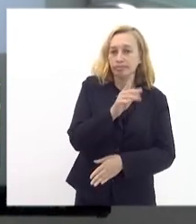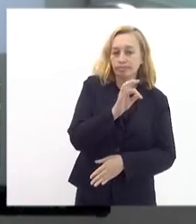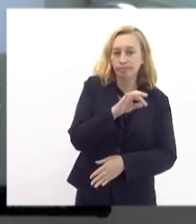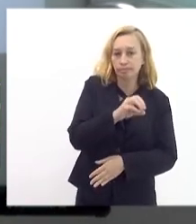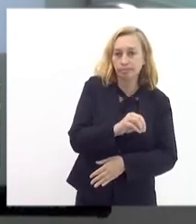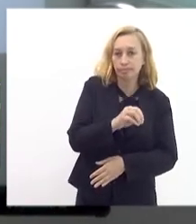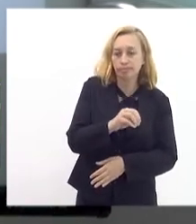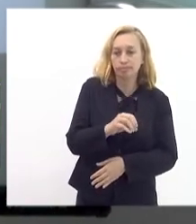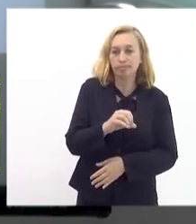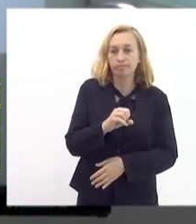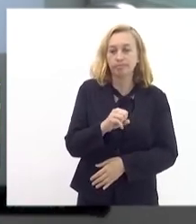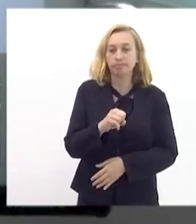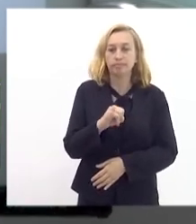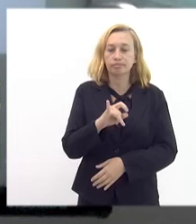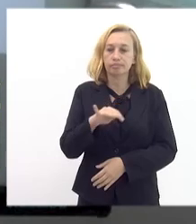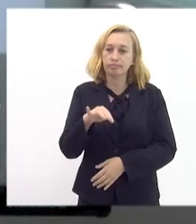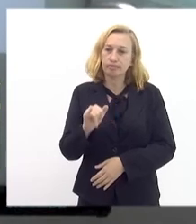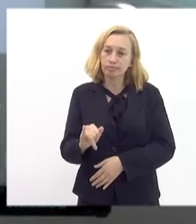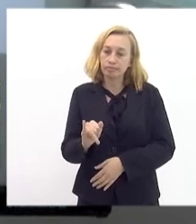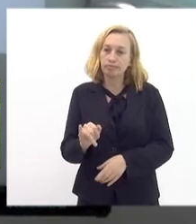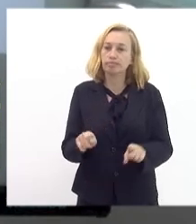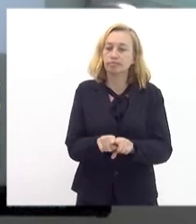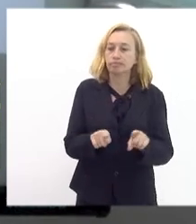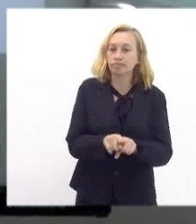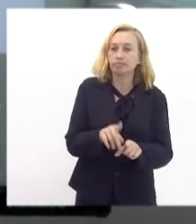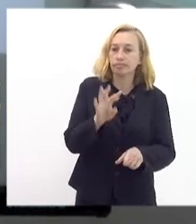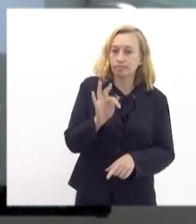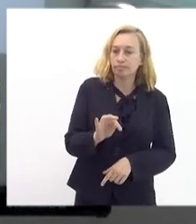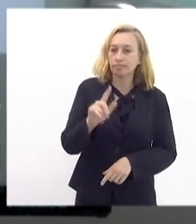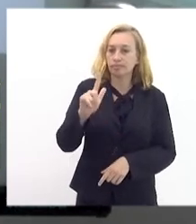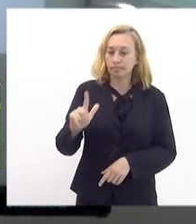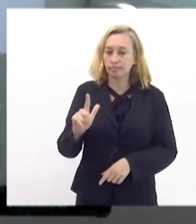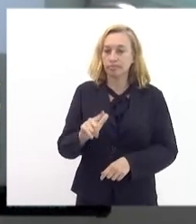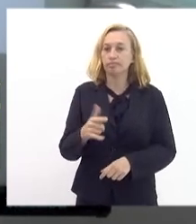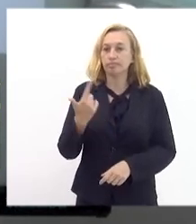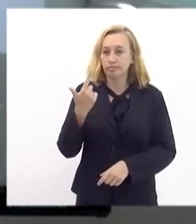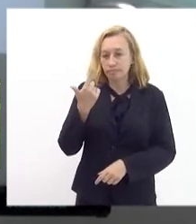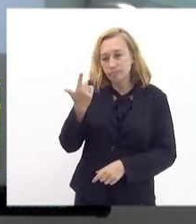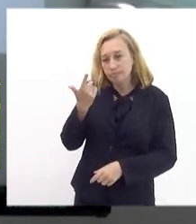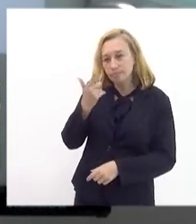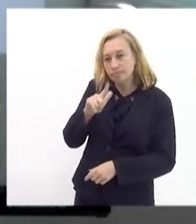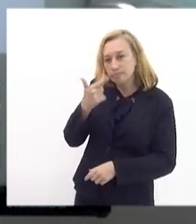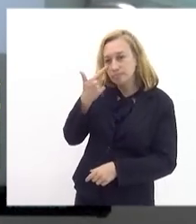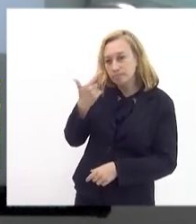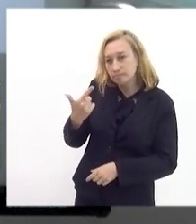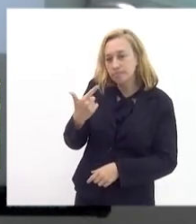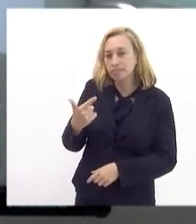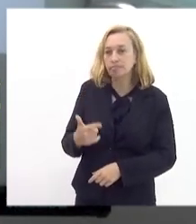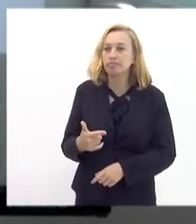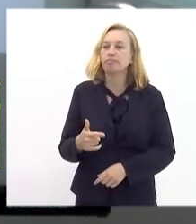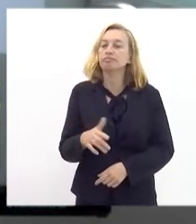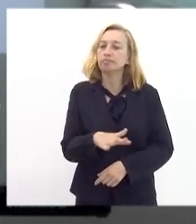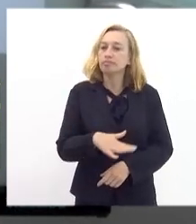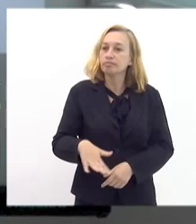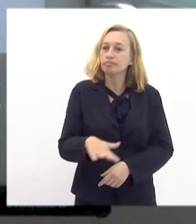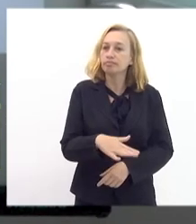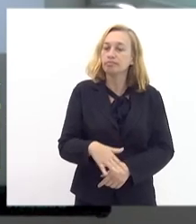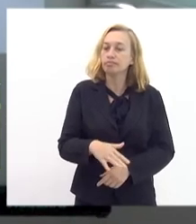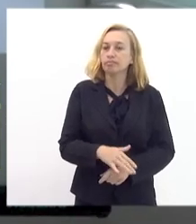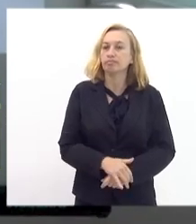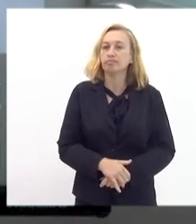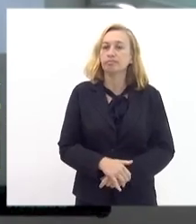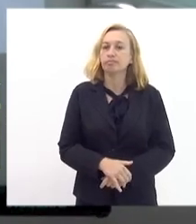e o terminal da tênia ali Vocês conseguem visualizar a unidade de regaseificação